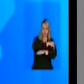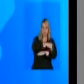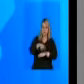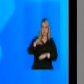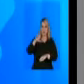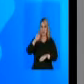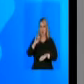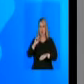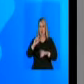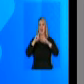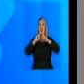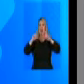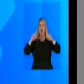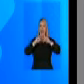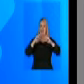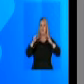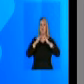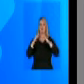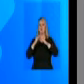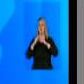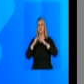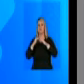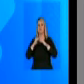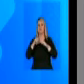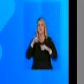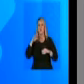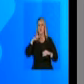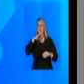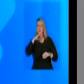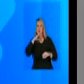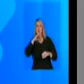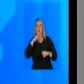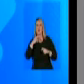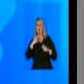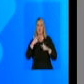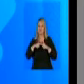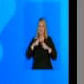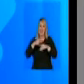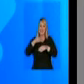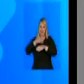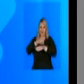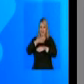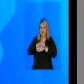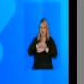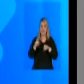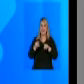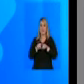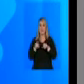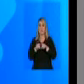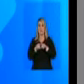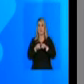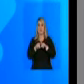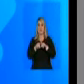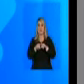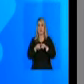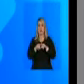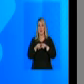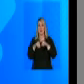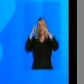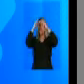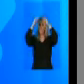grande reclamação dos moradores. O calçamento é muito ruim, isso implica na acessibilidade e também a questão da rede